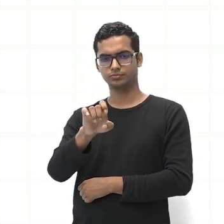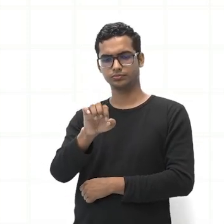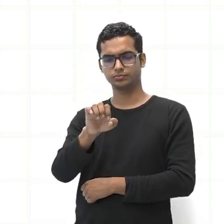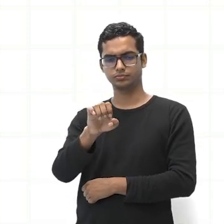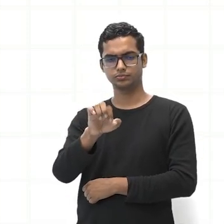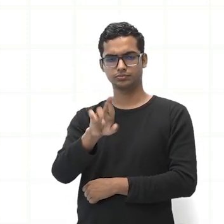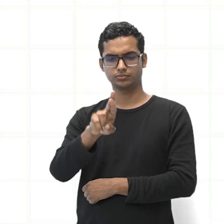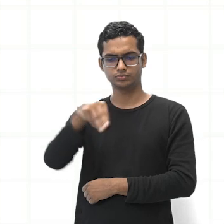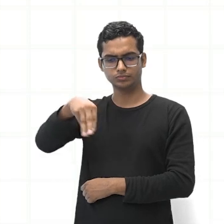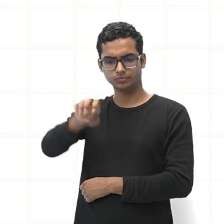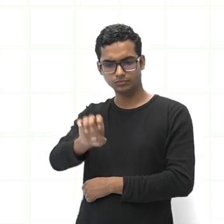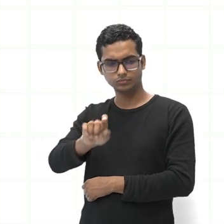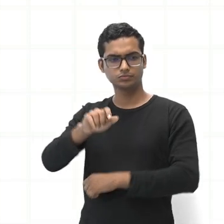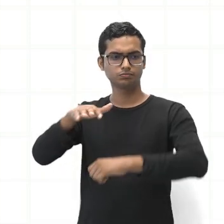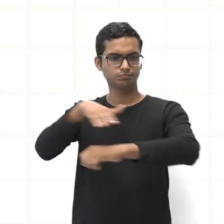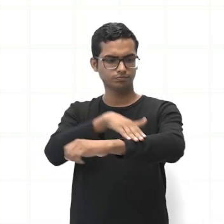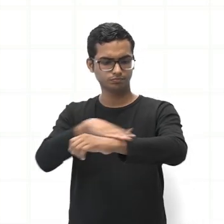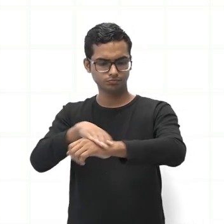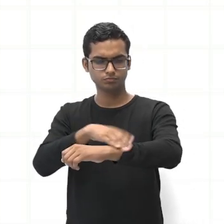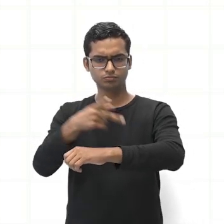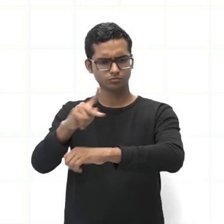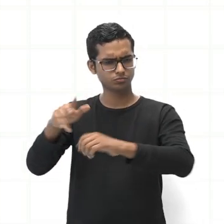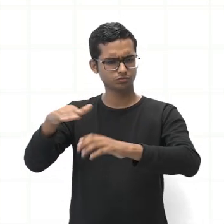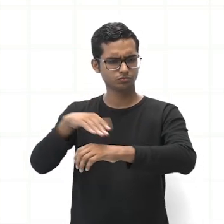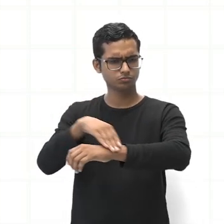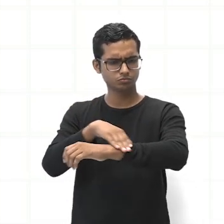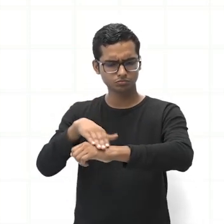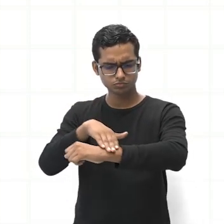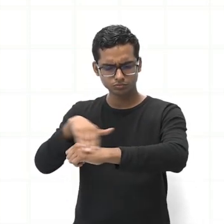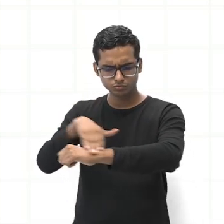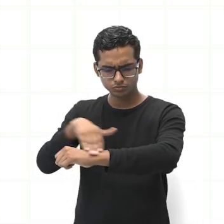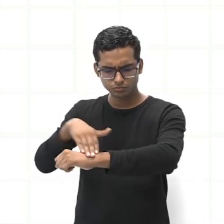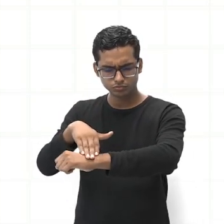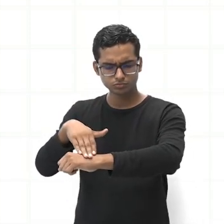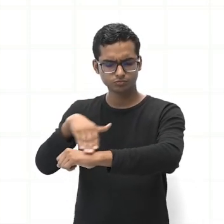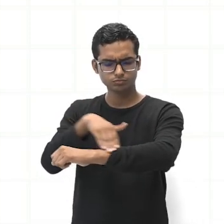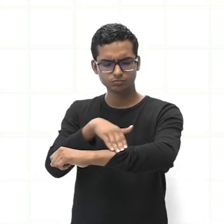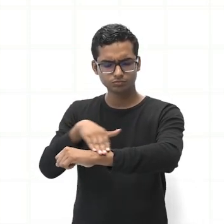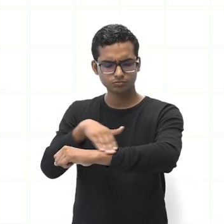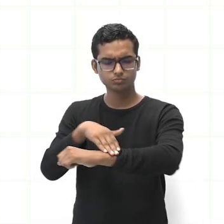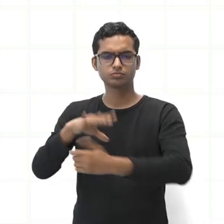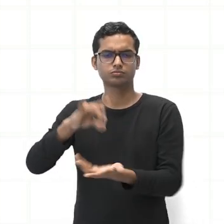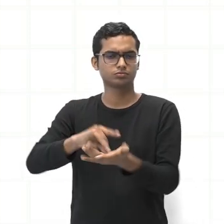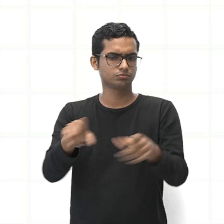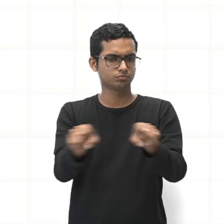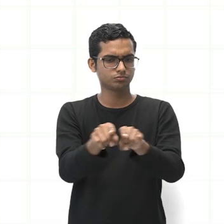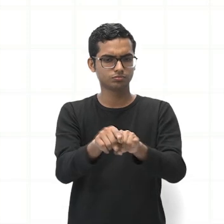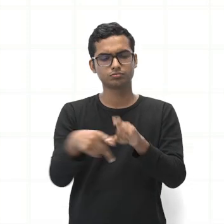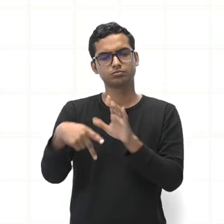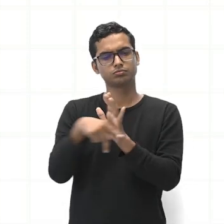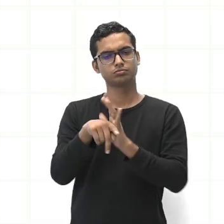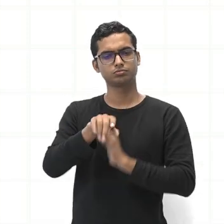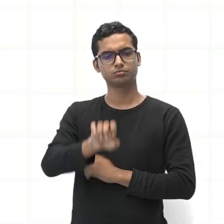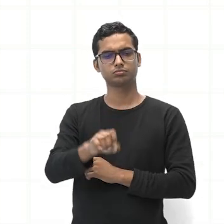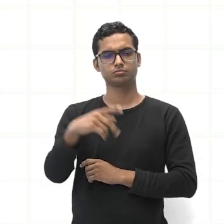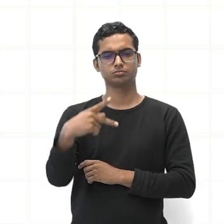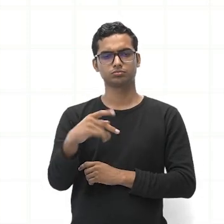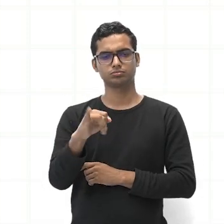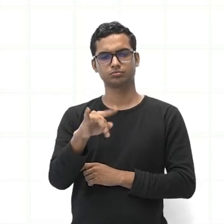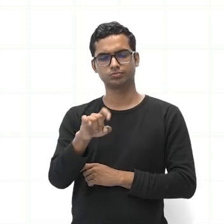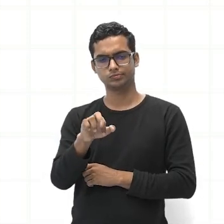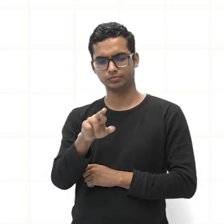da pele. Você passando a mão no seu braço, você está tocando a sua epiderme, que